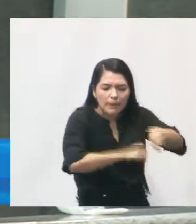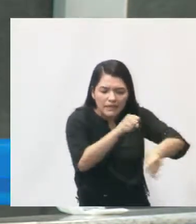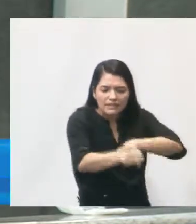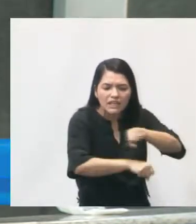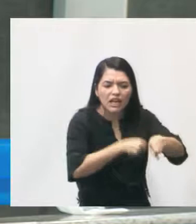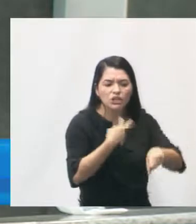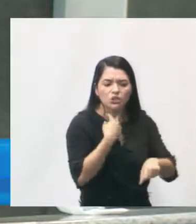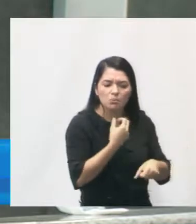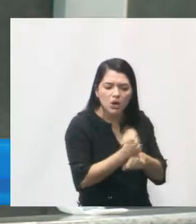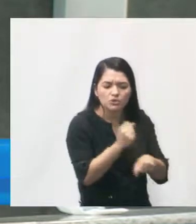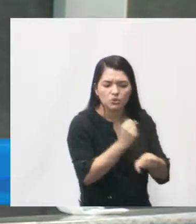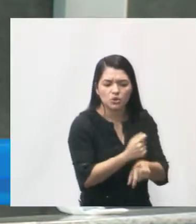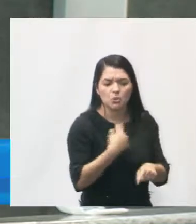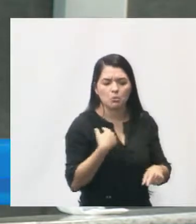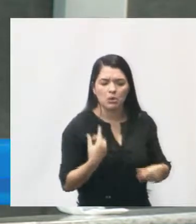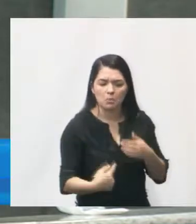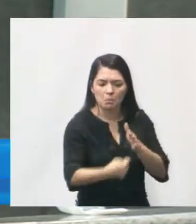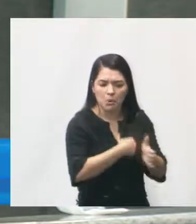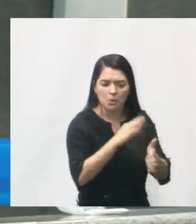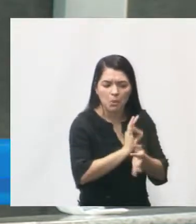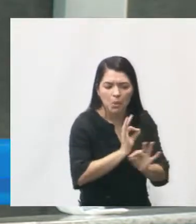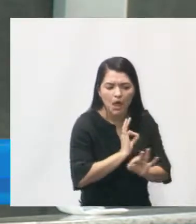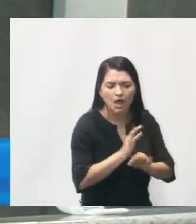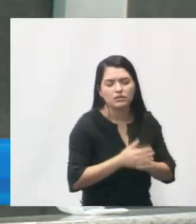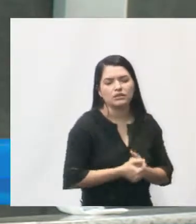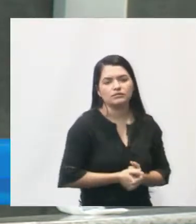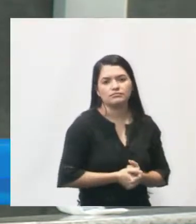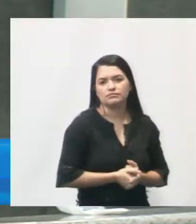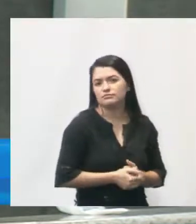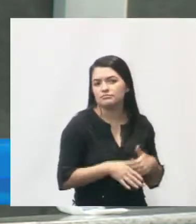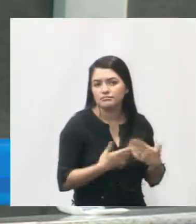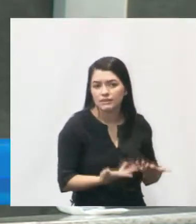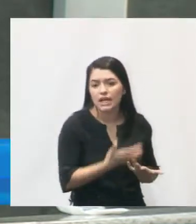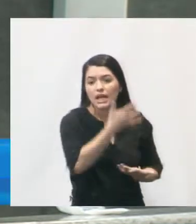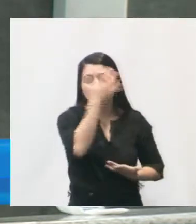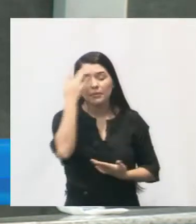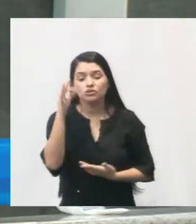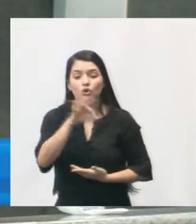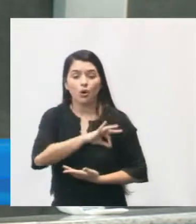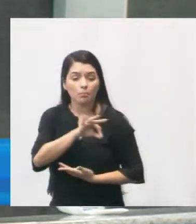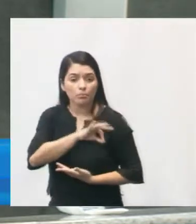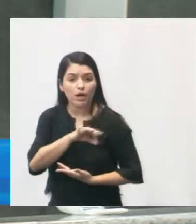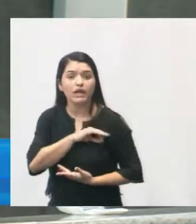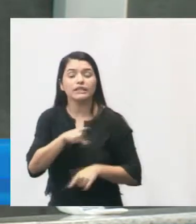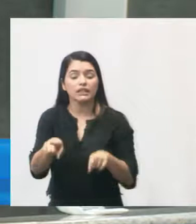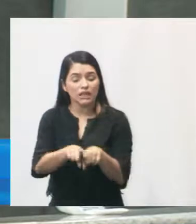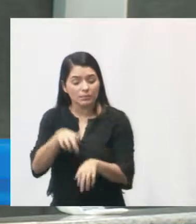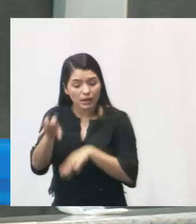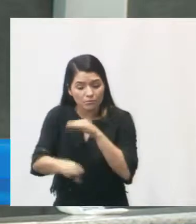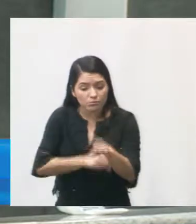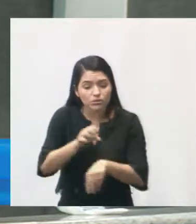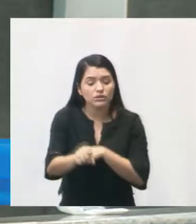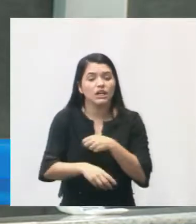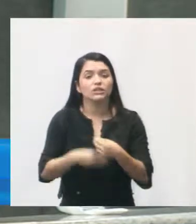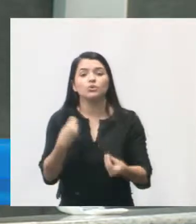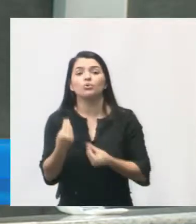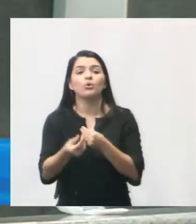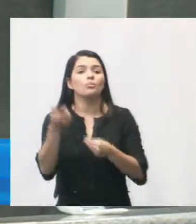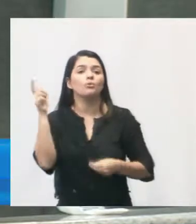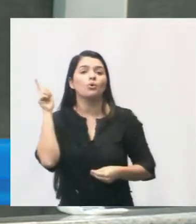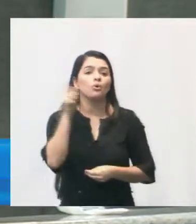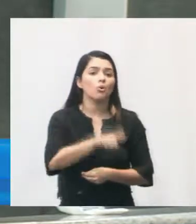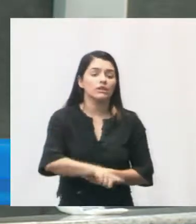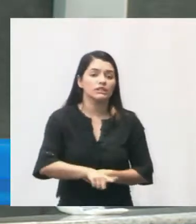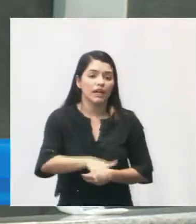envolvidos. É a guarderia da Enseada do Suar lutando pela forma com que vai se dar a concessão daquela área em frente